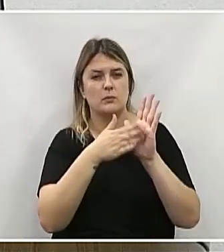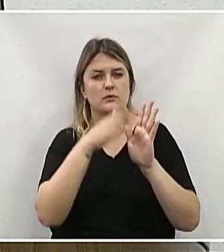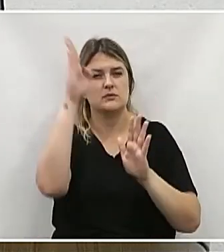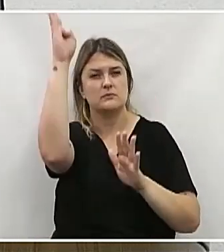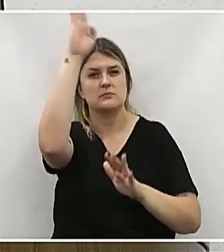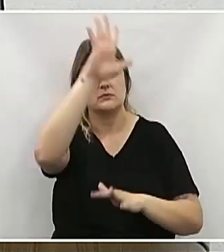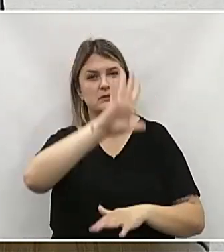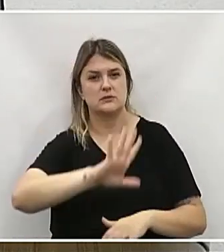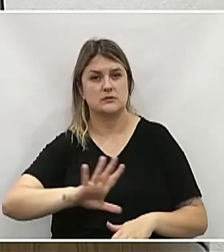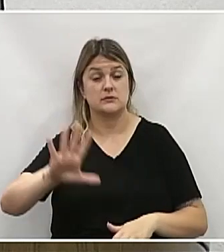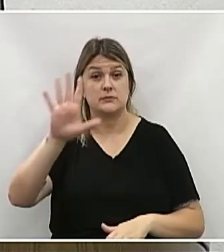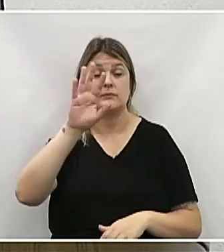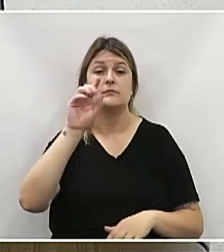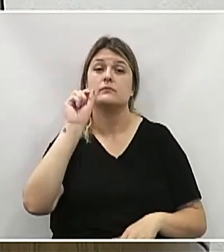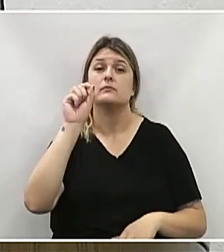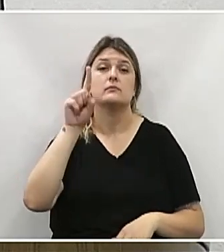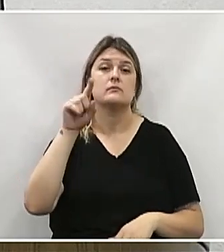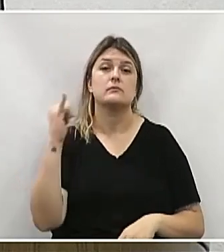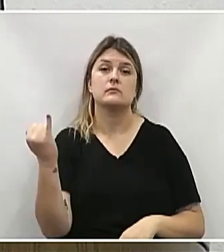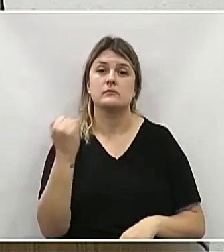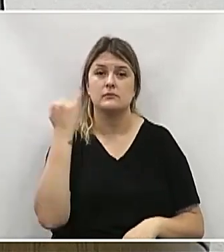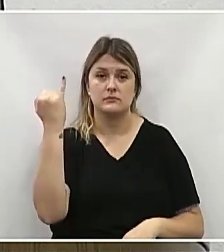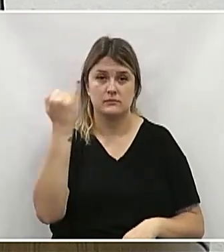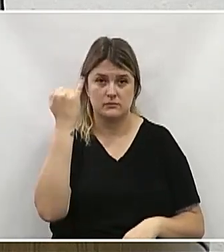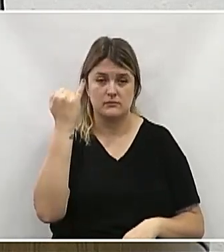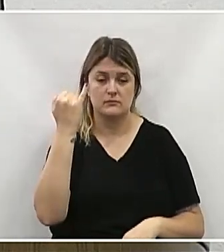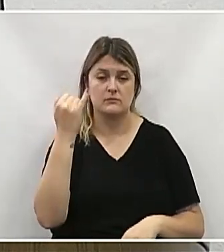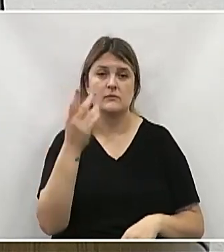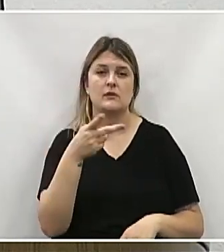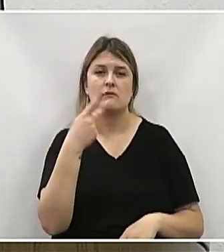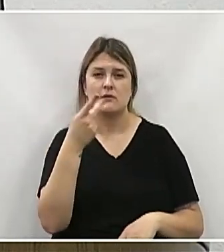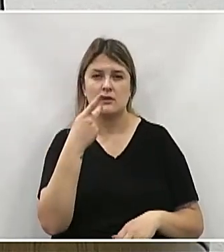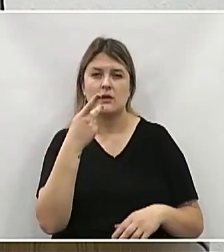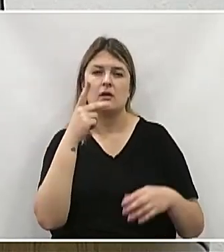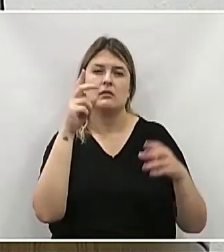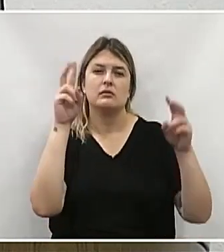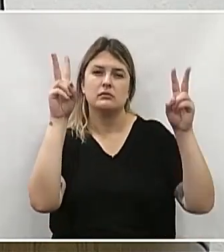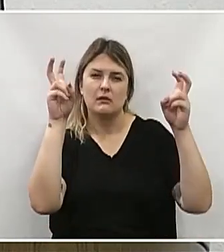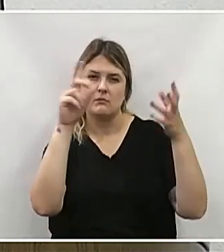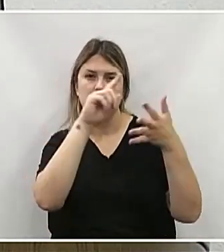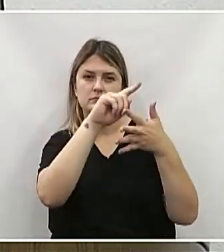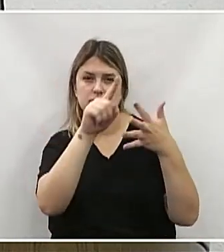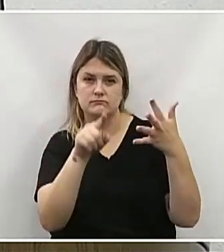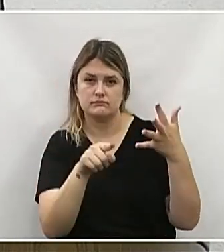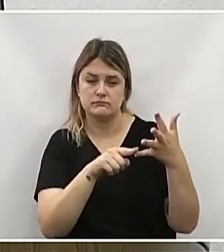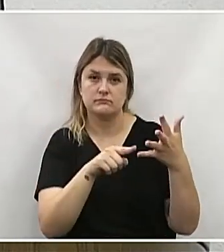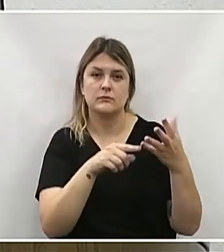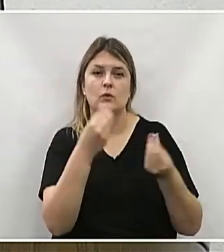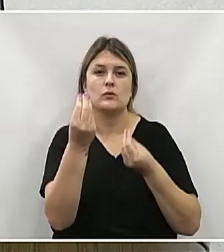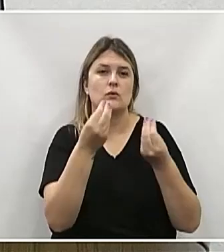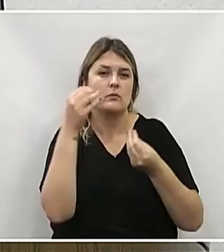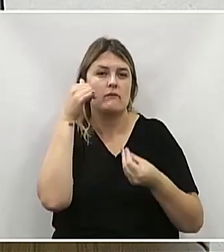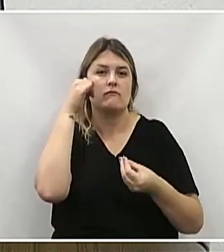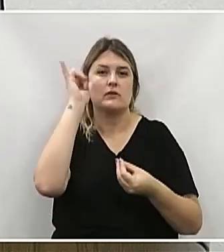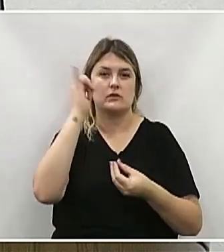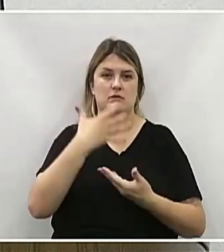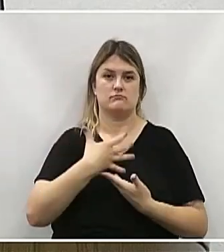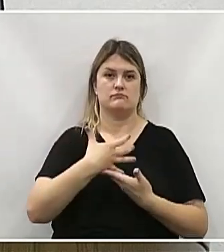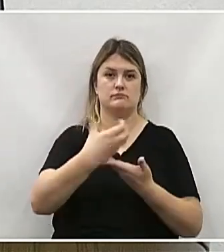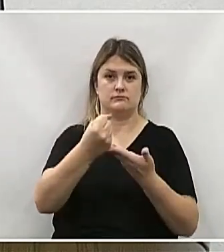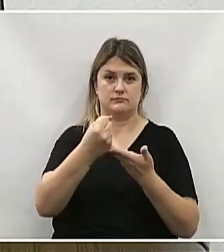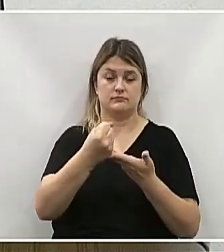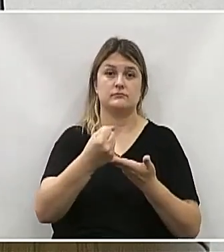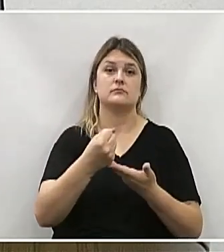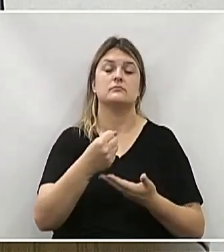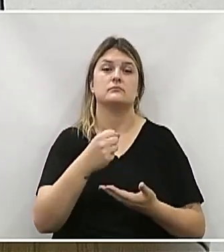e que é muito importante para se falar das questões que são feitas sobre prevenção do suicídio